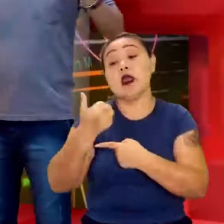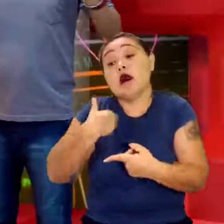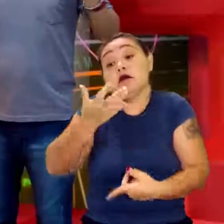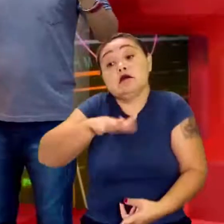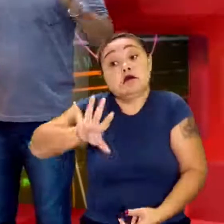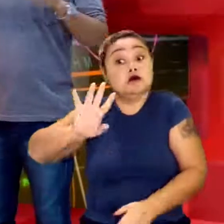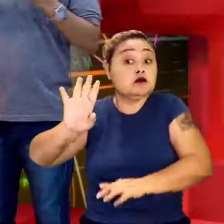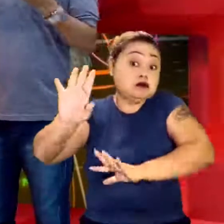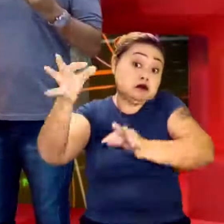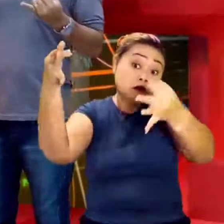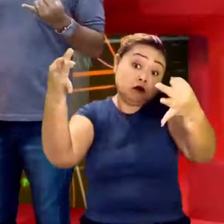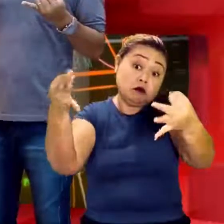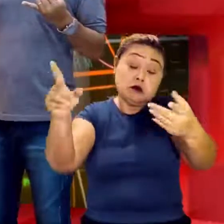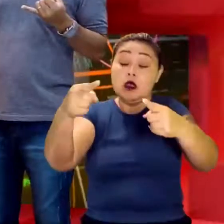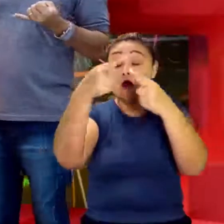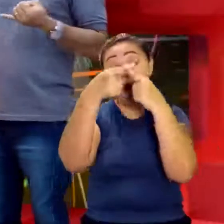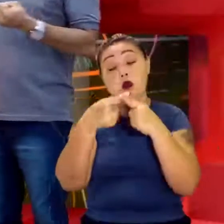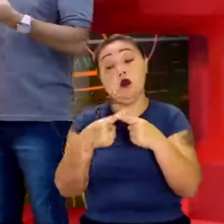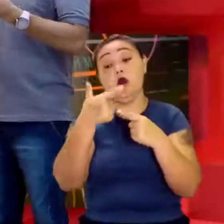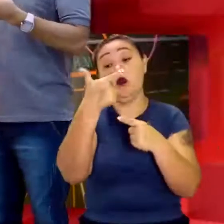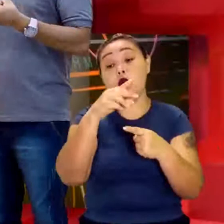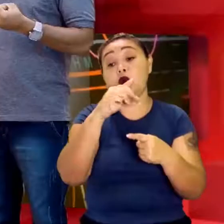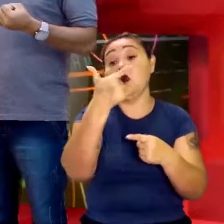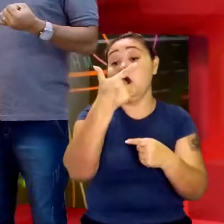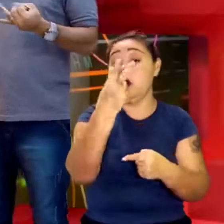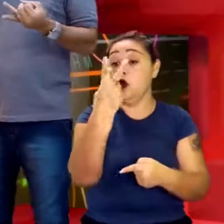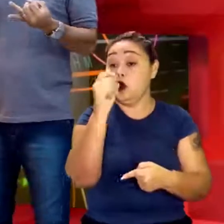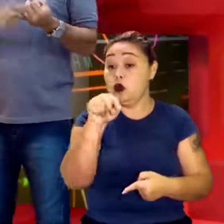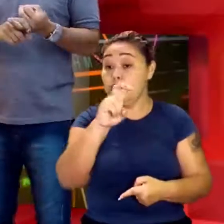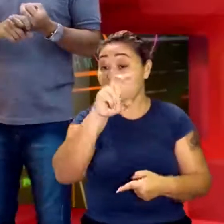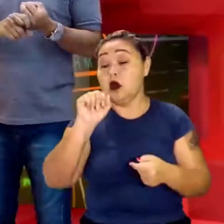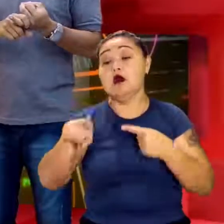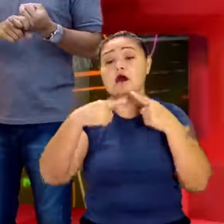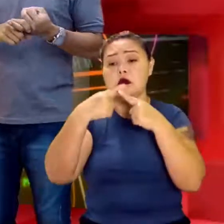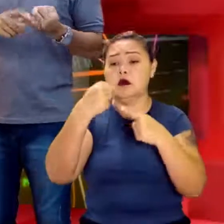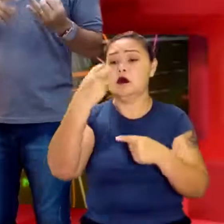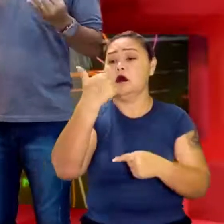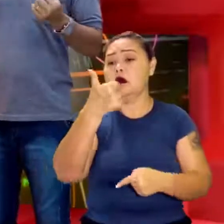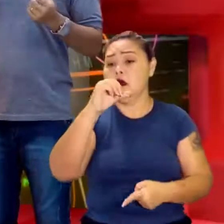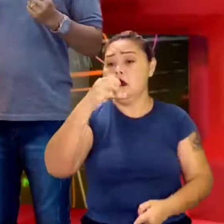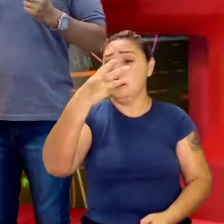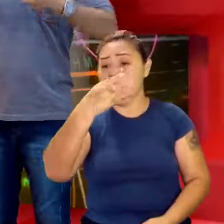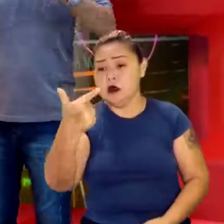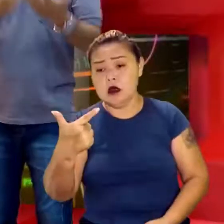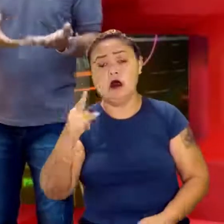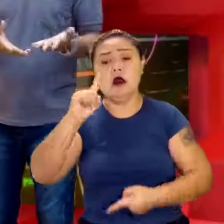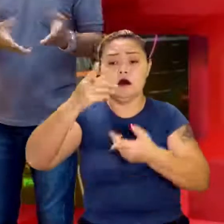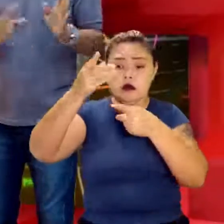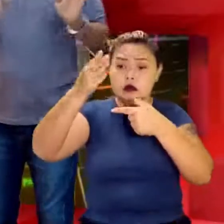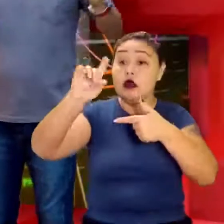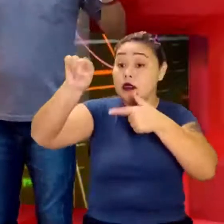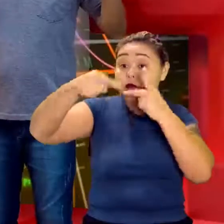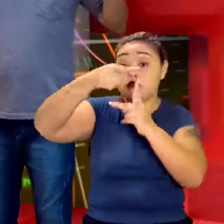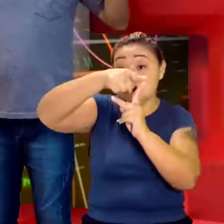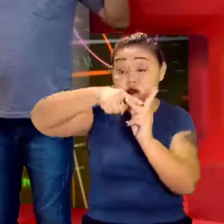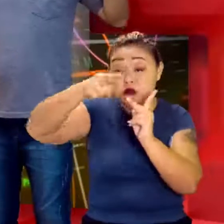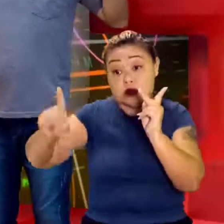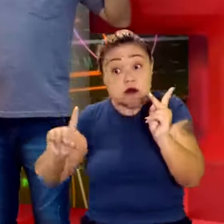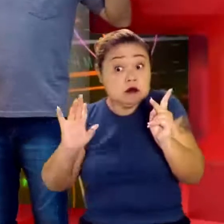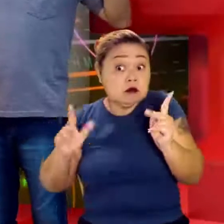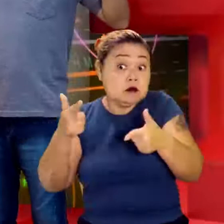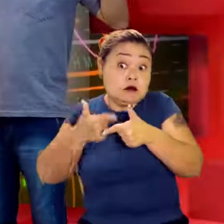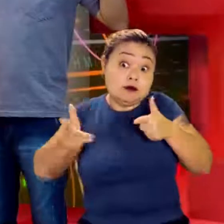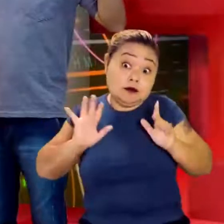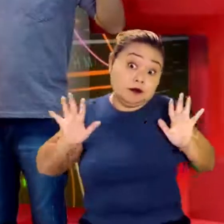usar. Perfeito, então você multiplica lá 2.500 vezes 1.032, depois você tira a raiz quadrada.